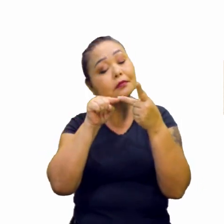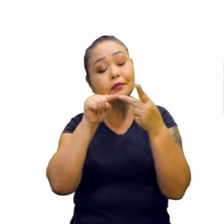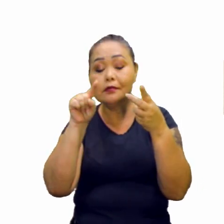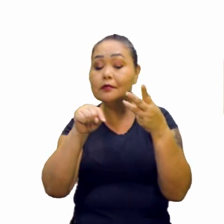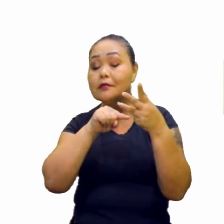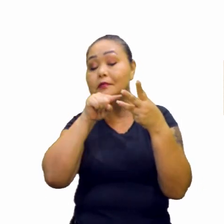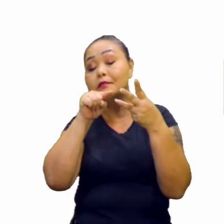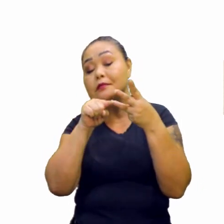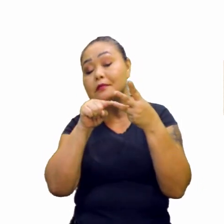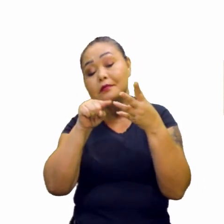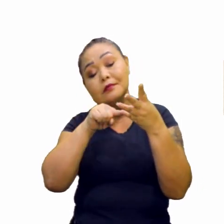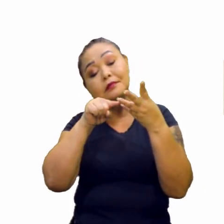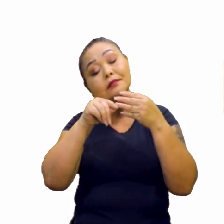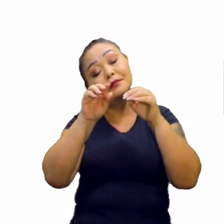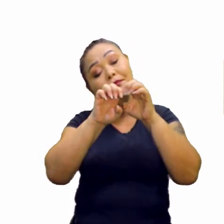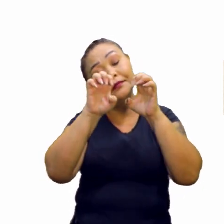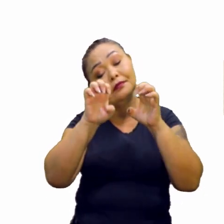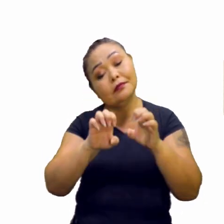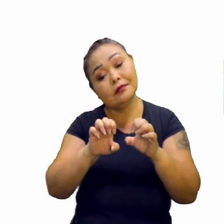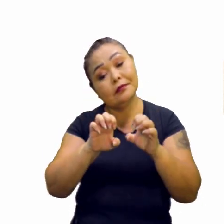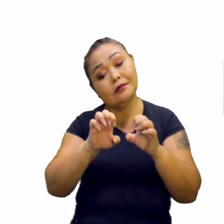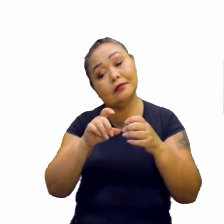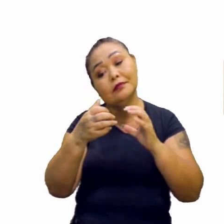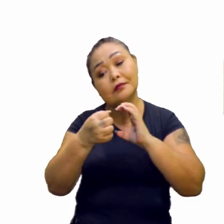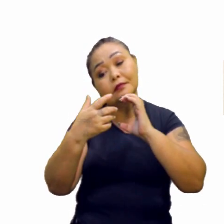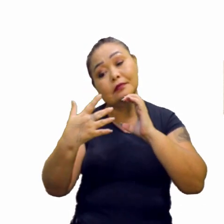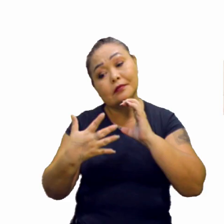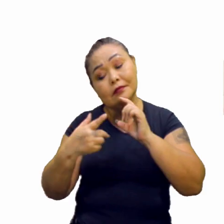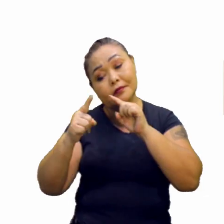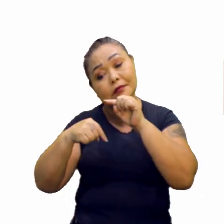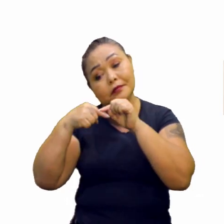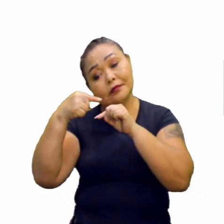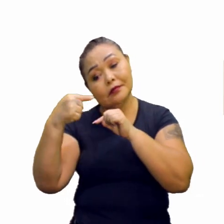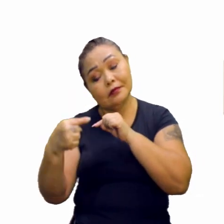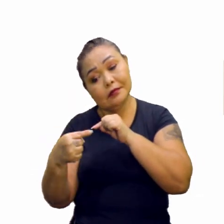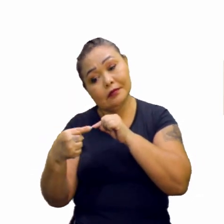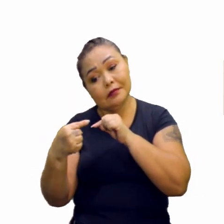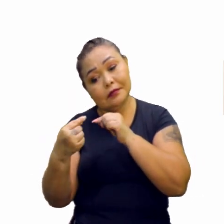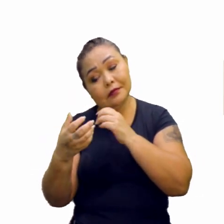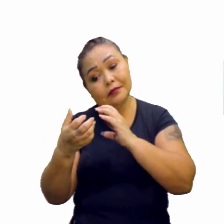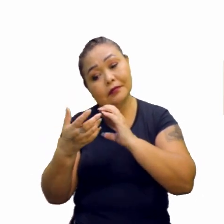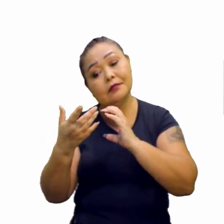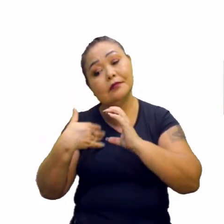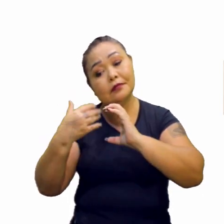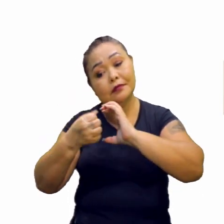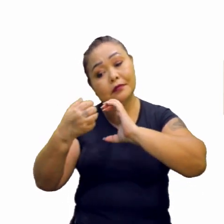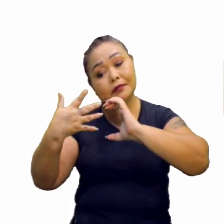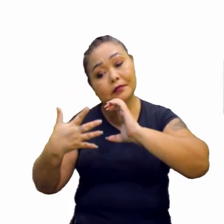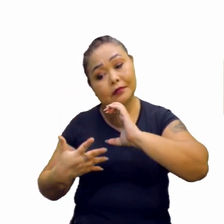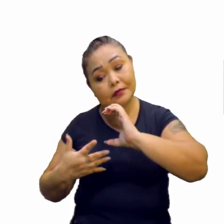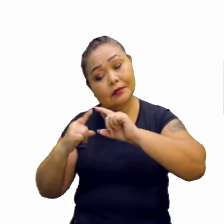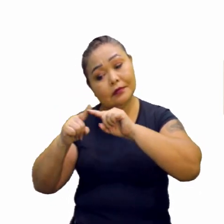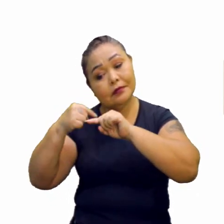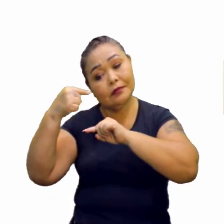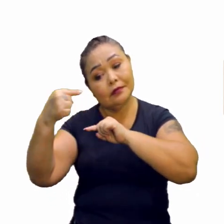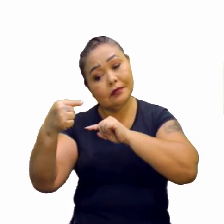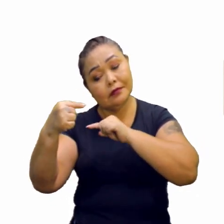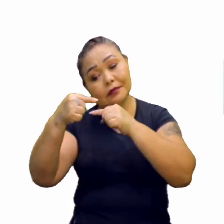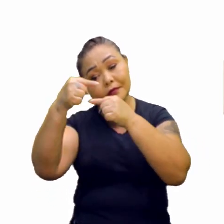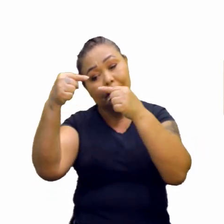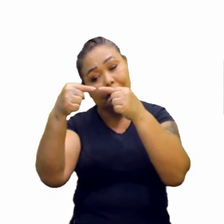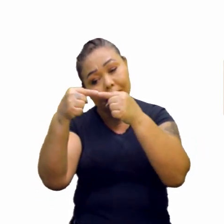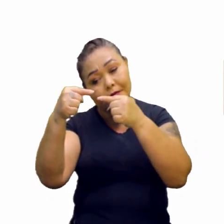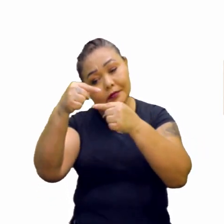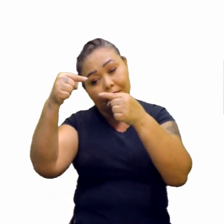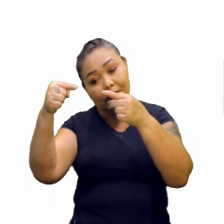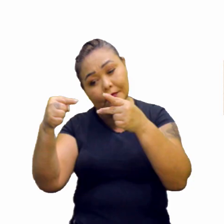Estrutura dá propriedades dá uma característica, e essa característica tem função, que